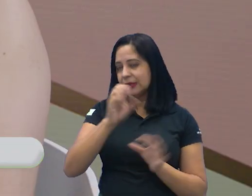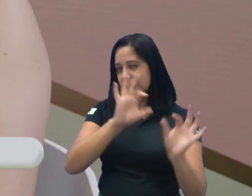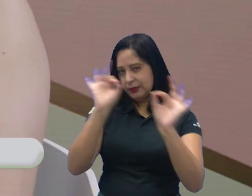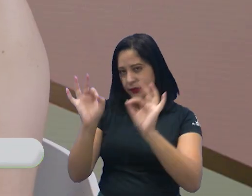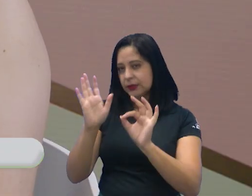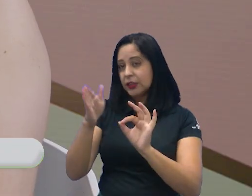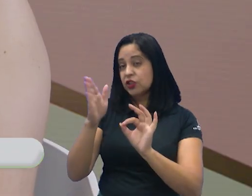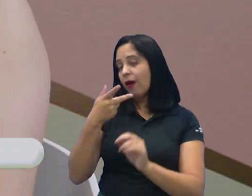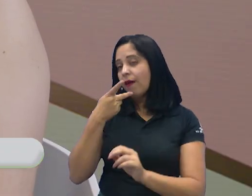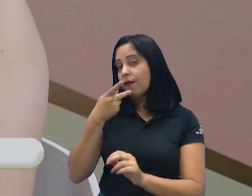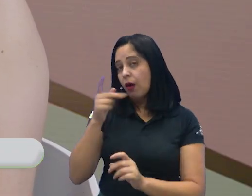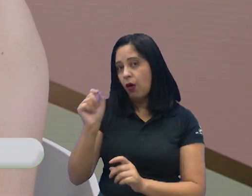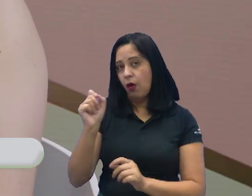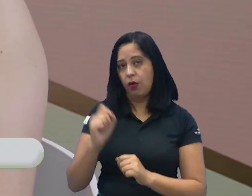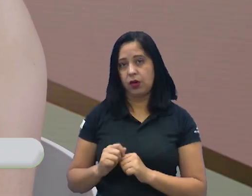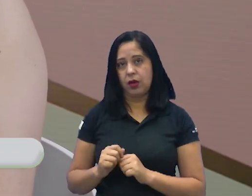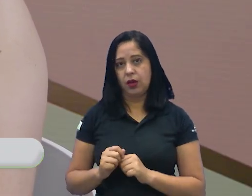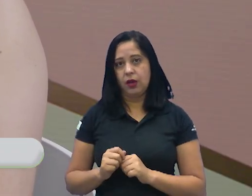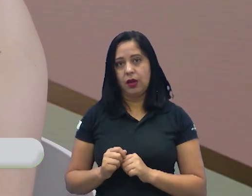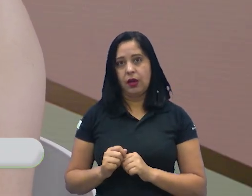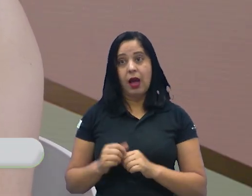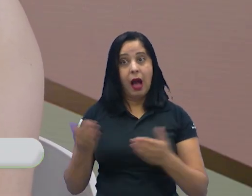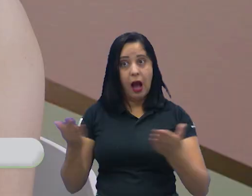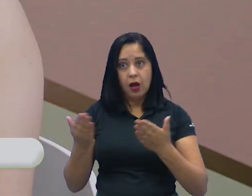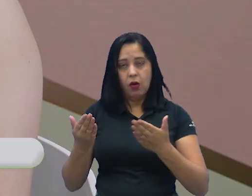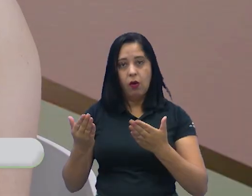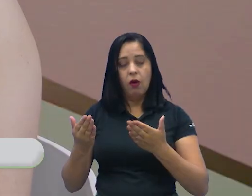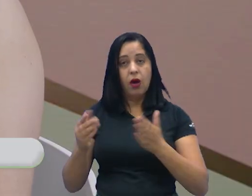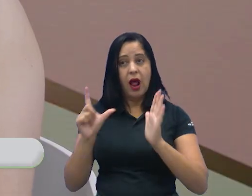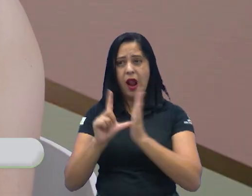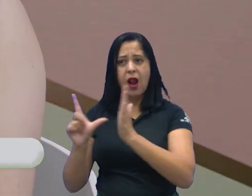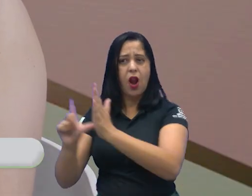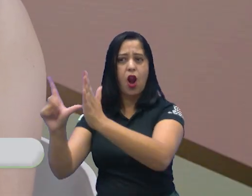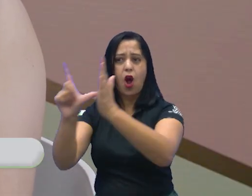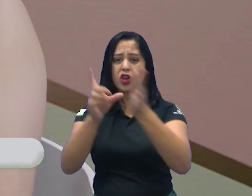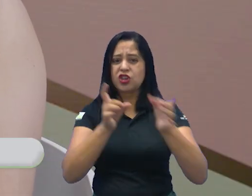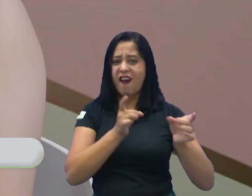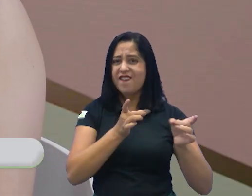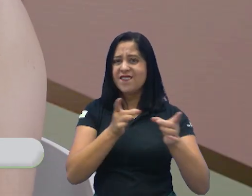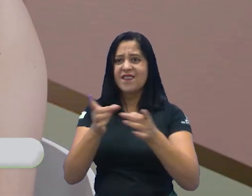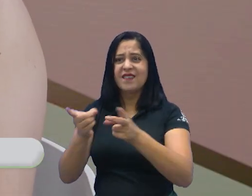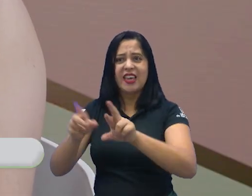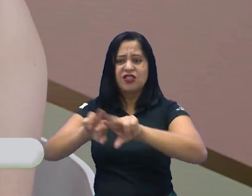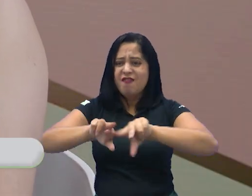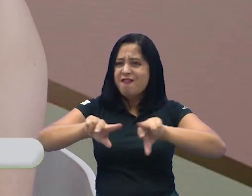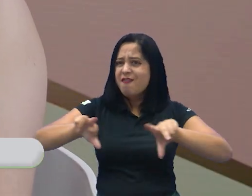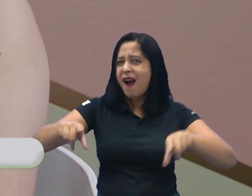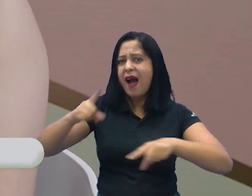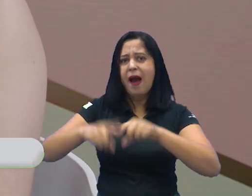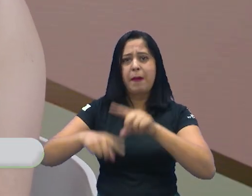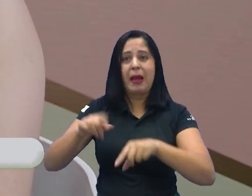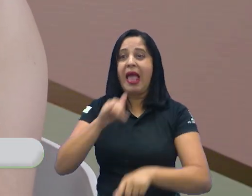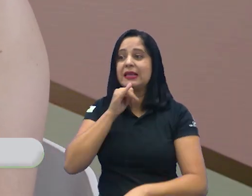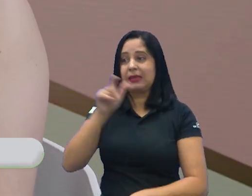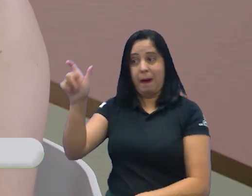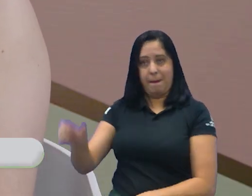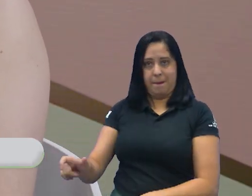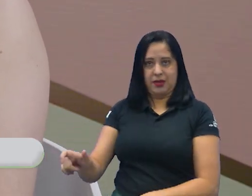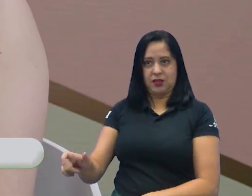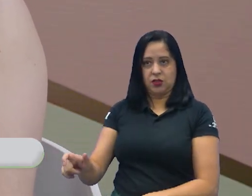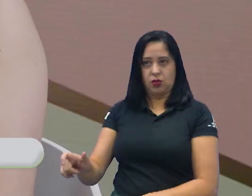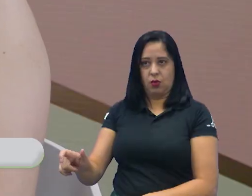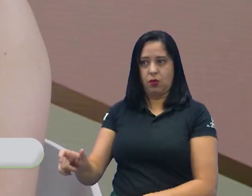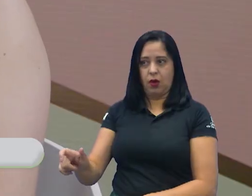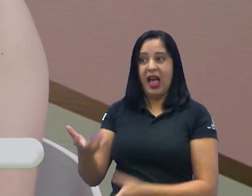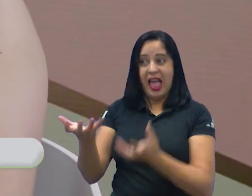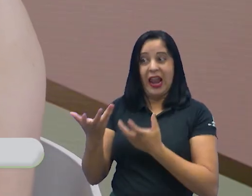passou aqui, esse mercado cresceu muito, então as possibilidades elas aumentaram muito. Então, uma pessoa que quer se tornar